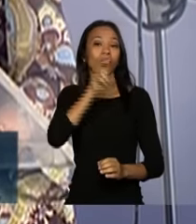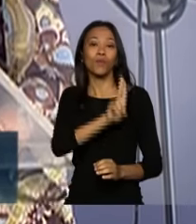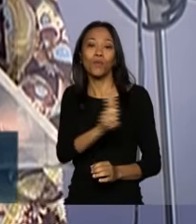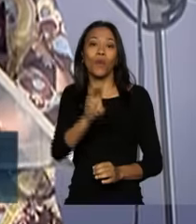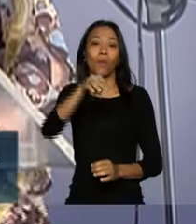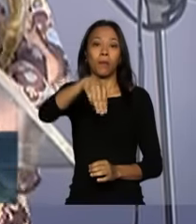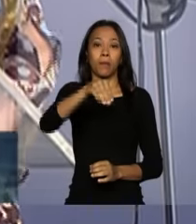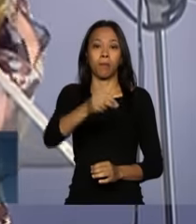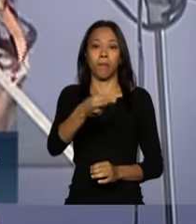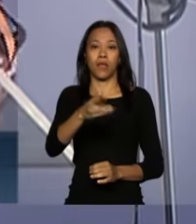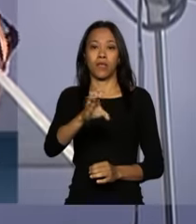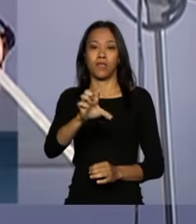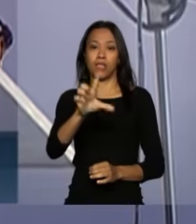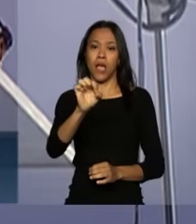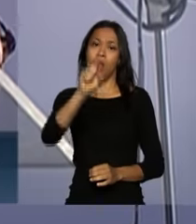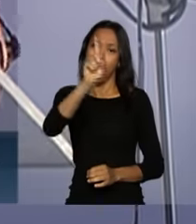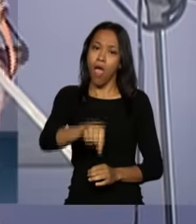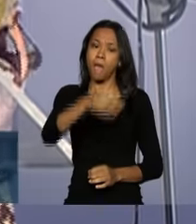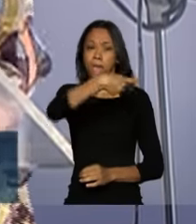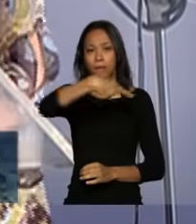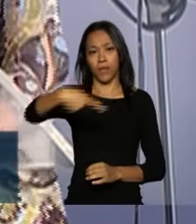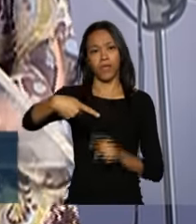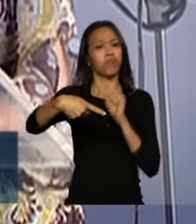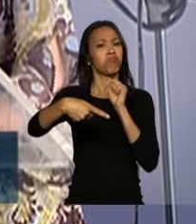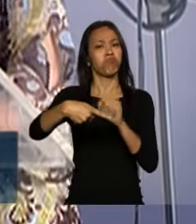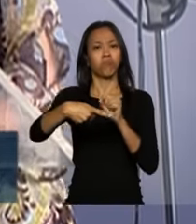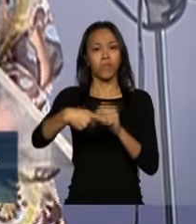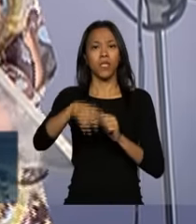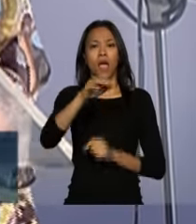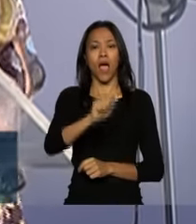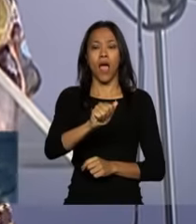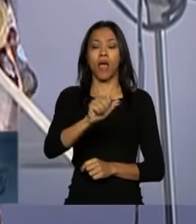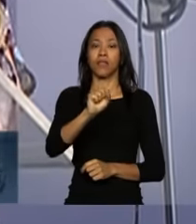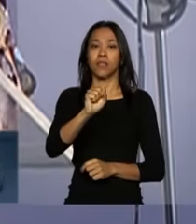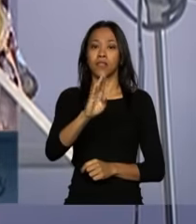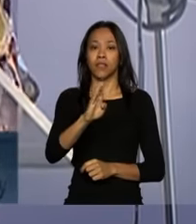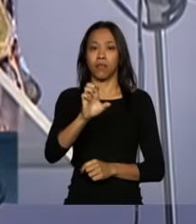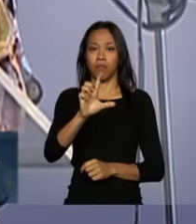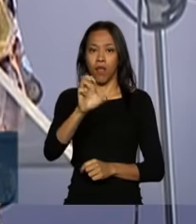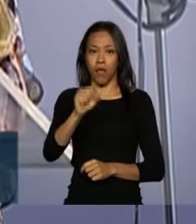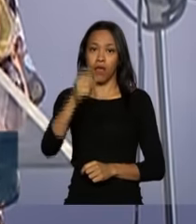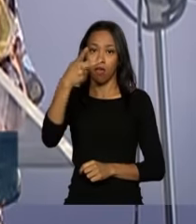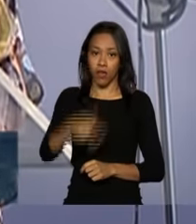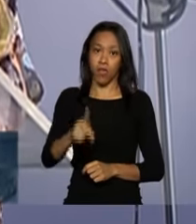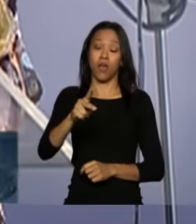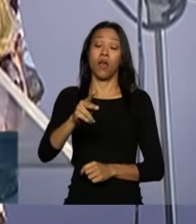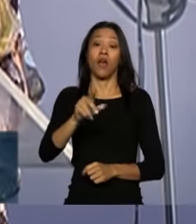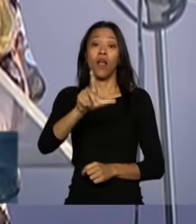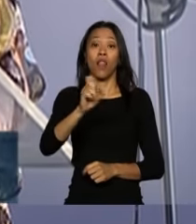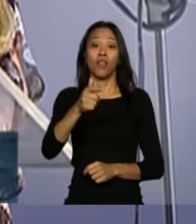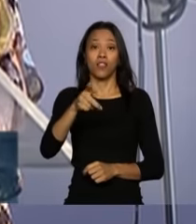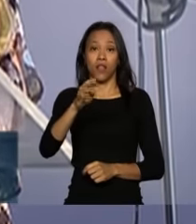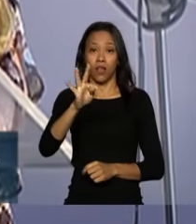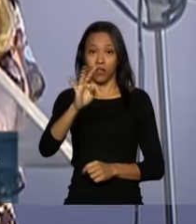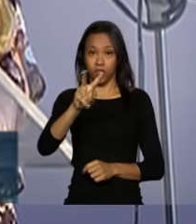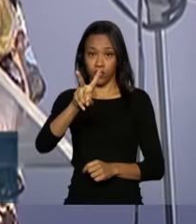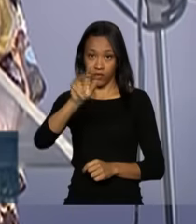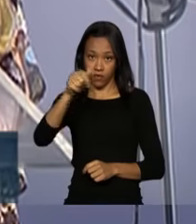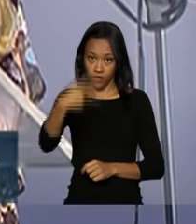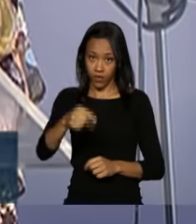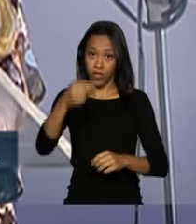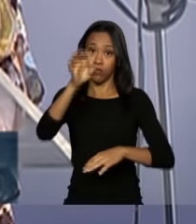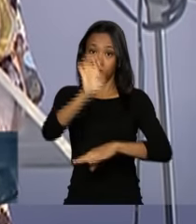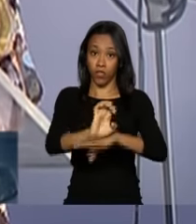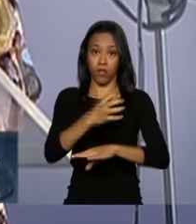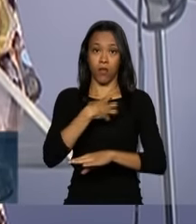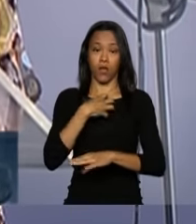Nilo, presidente da Assembleia Legislativa da Bahia. Cumprimento a nossa querida senadora Lídice da